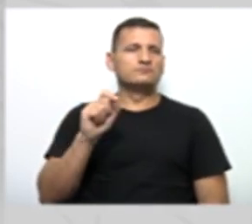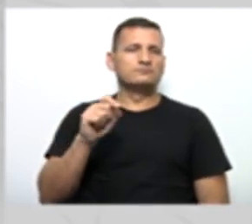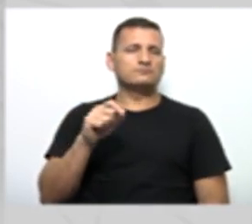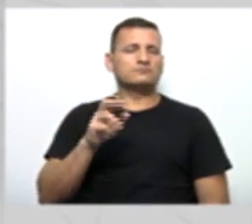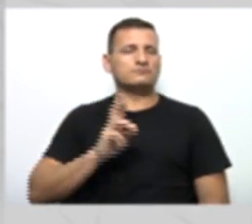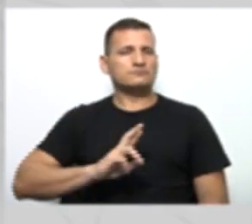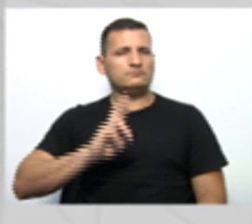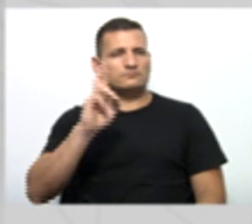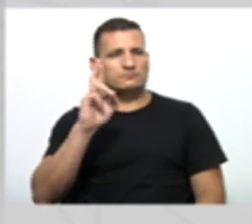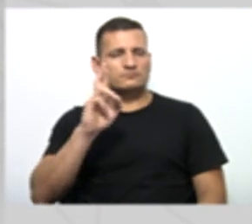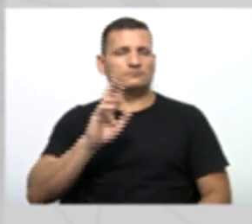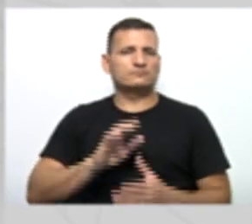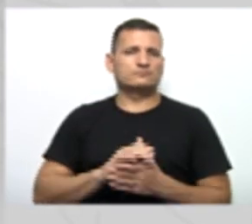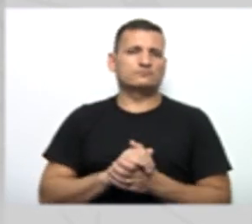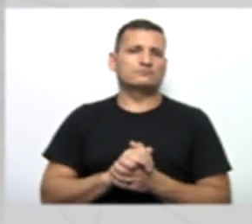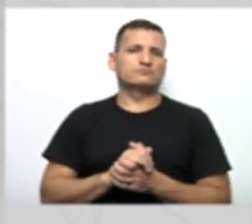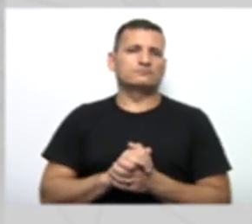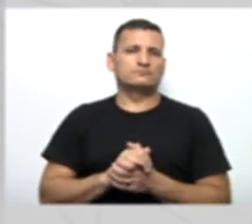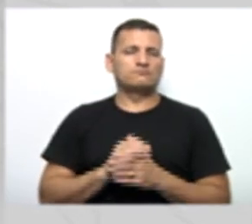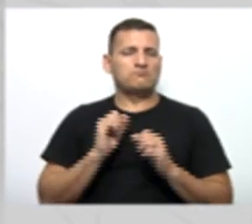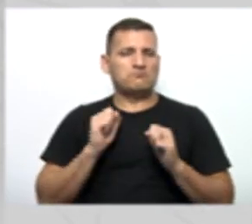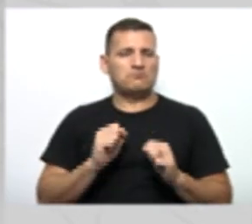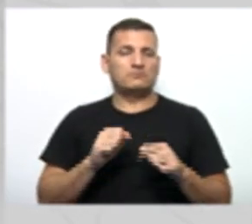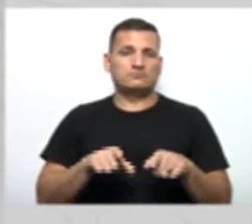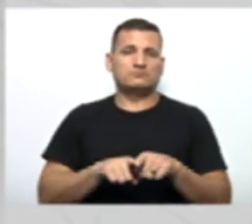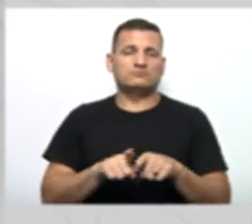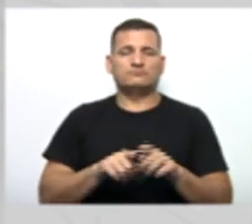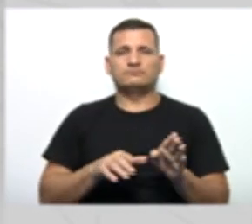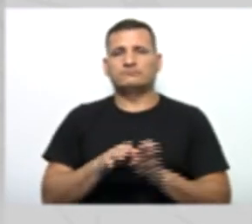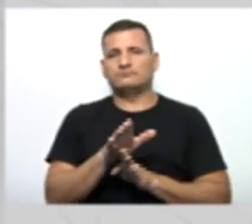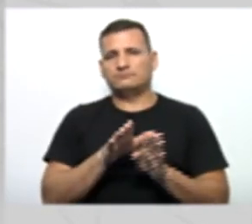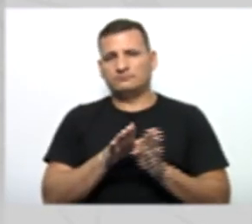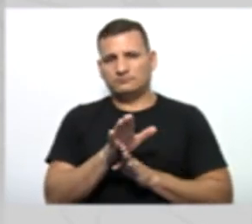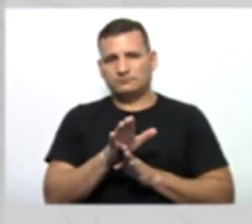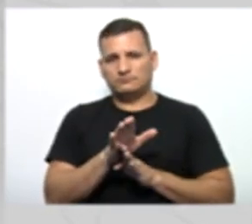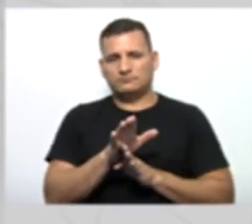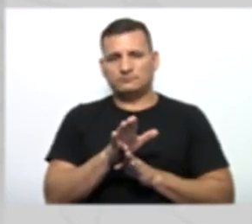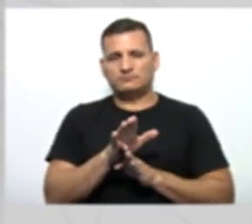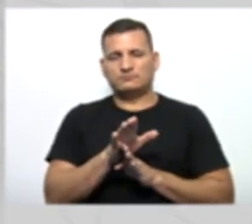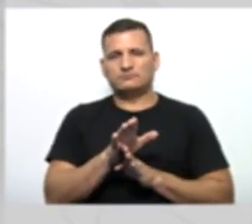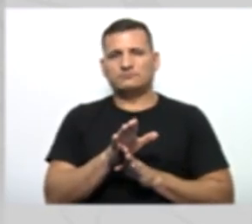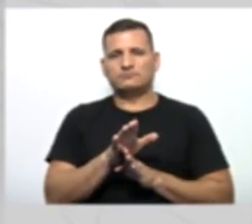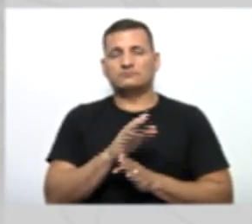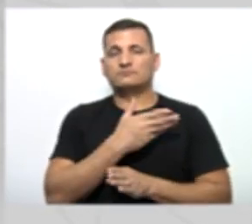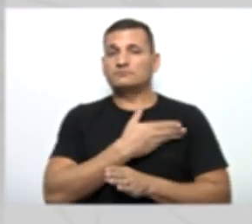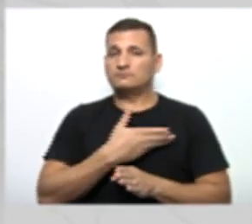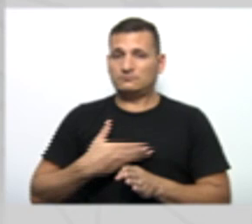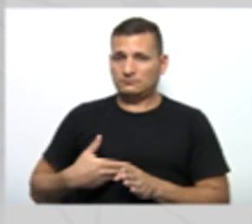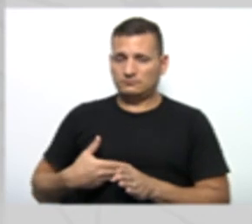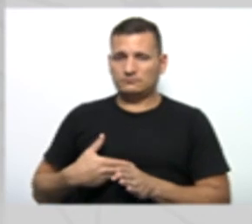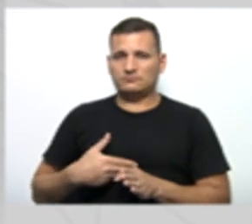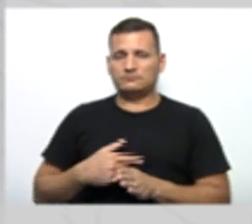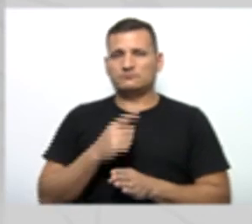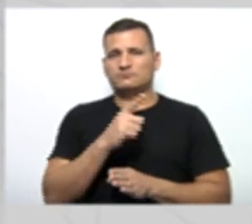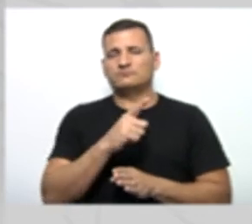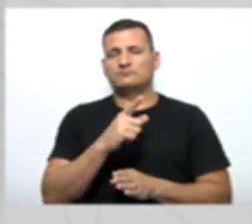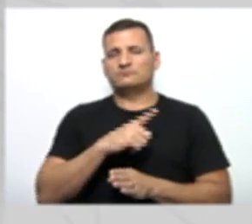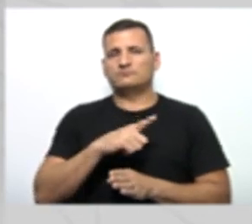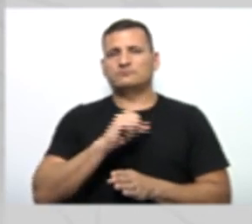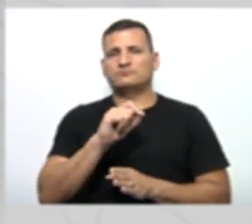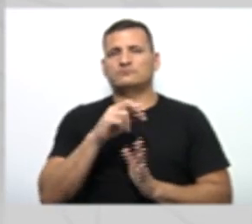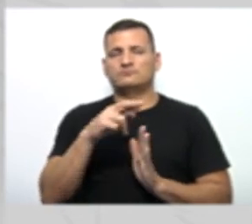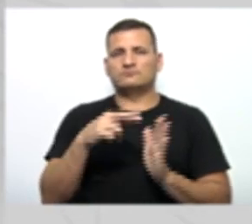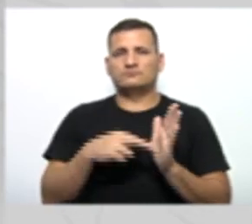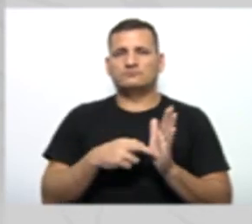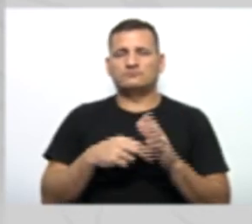tomar decisões e também de aconselhar o Conselho de Governo para que ele estabeleça as diretrizes necessárias para o